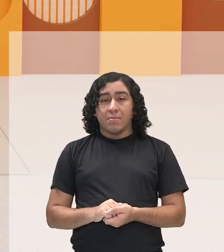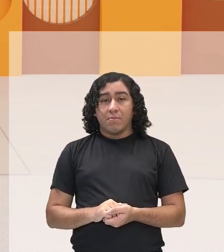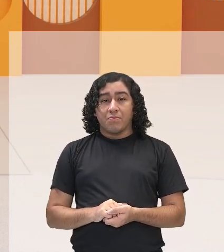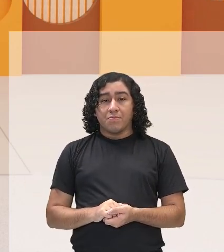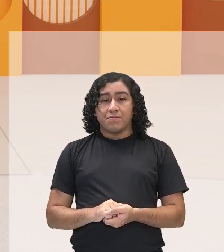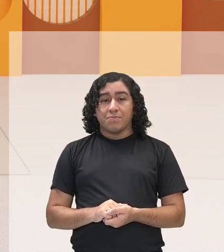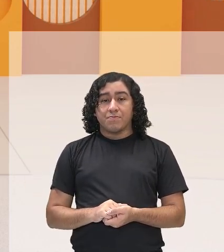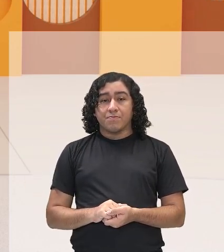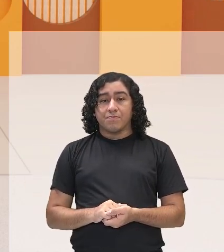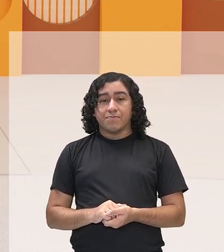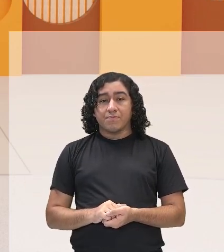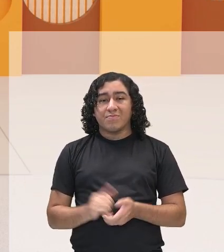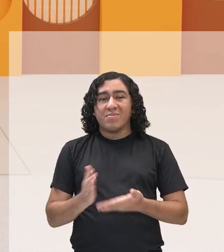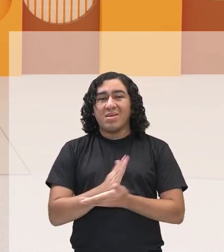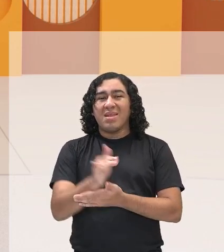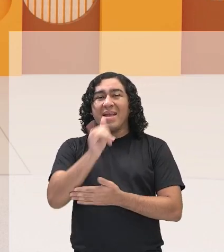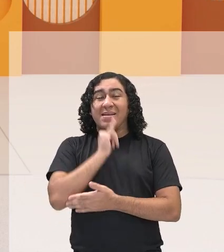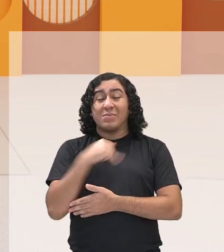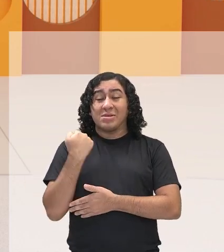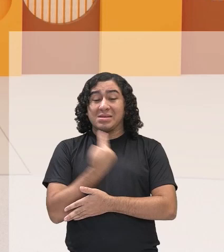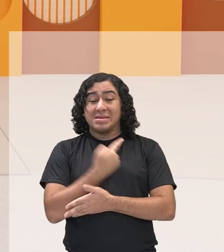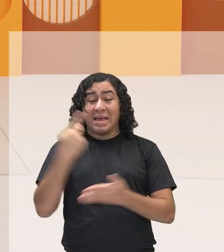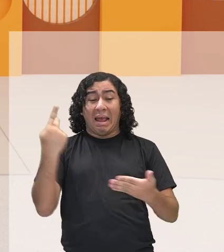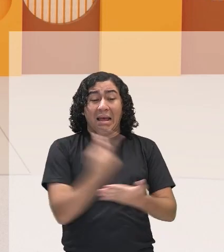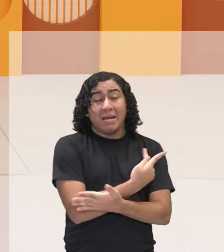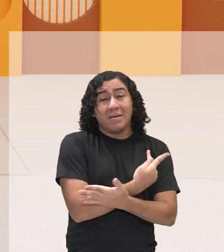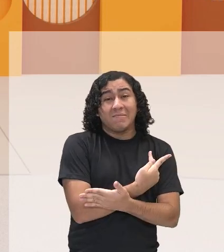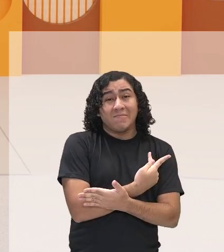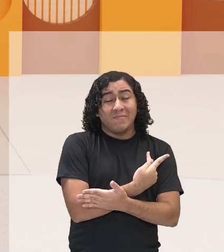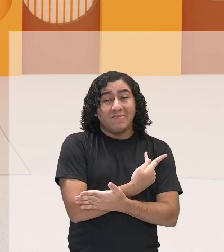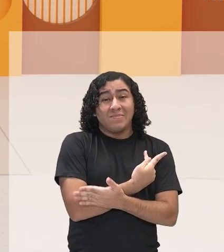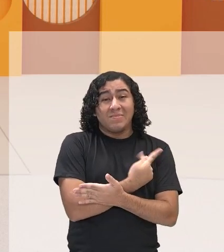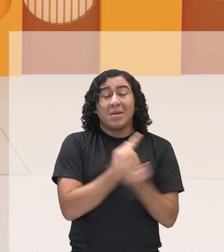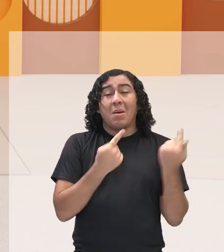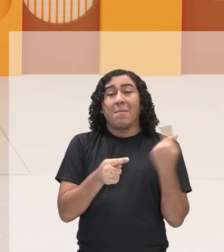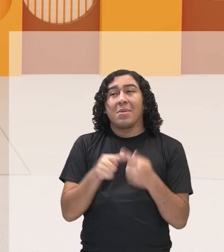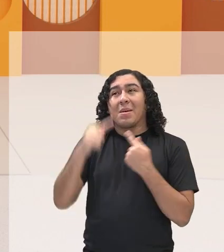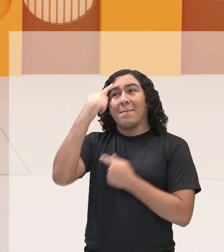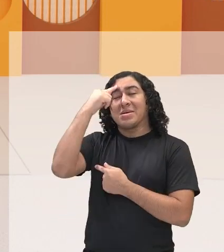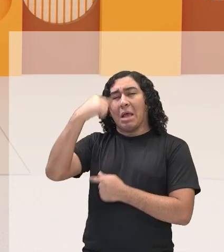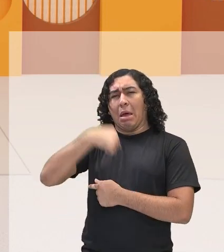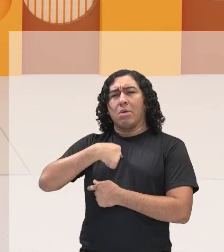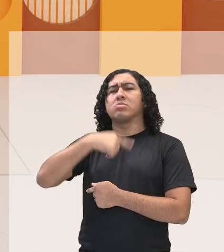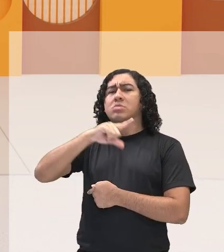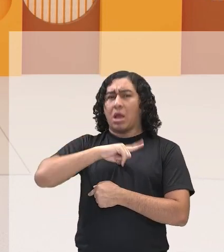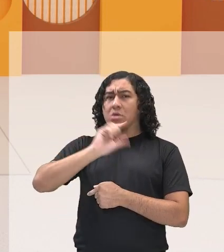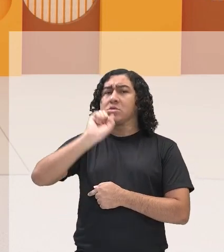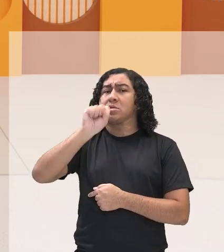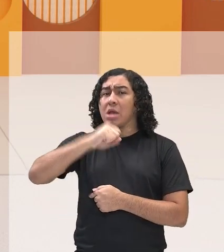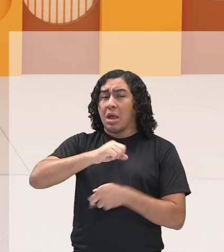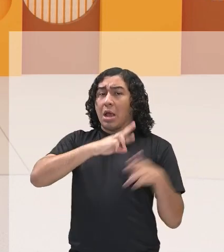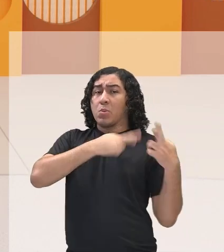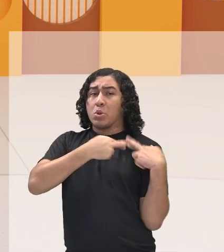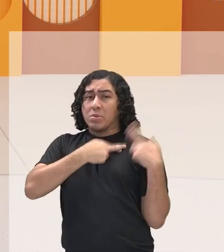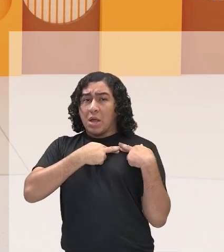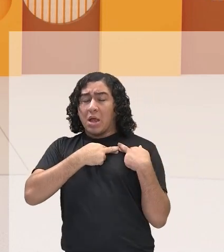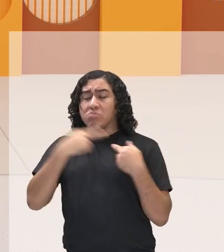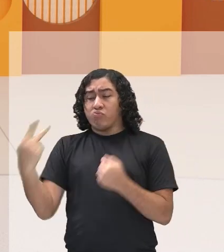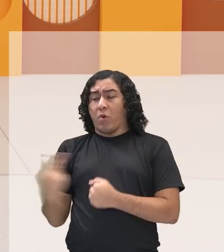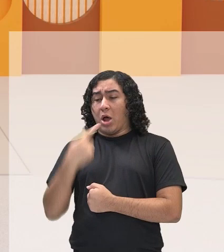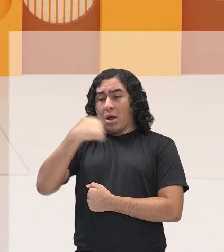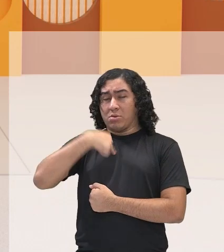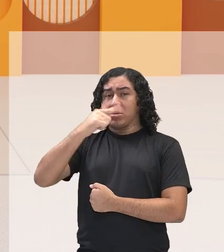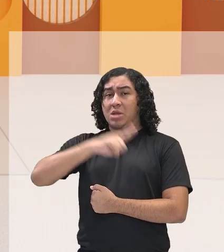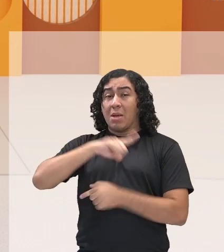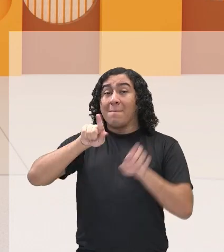né? A gente cai no erro. Às vezes você diz que tem princípios, valores, mas quando você vai fazer um